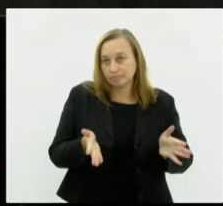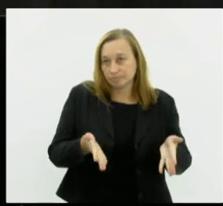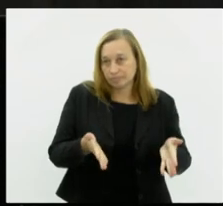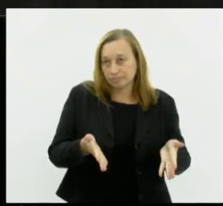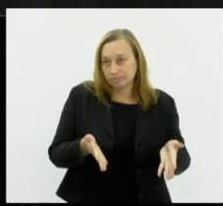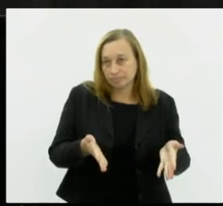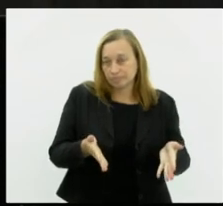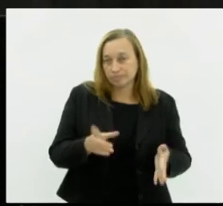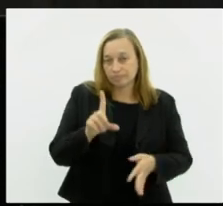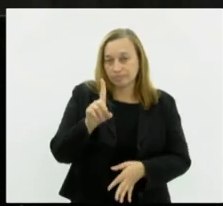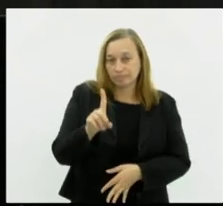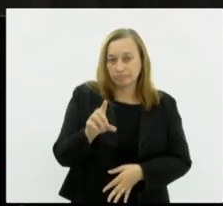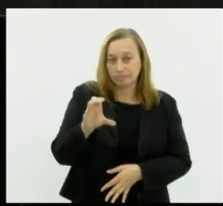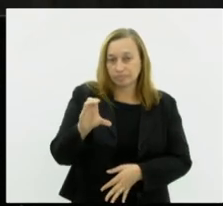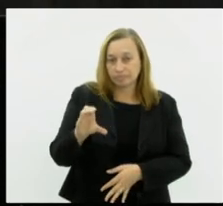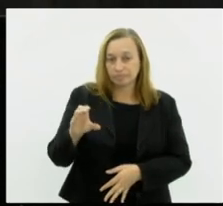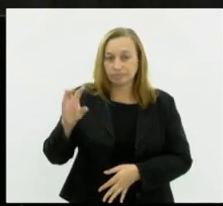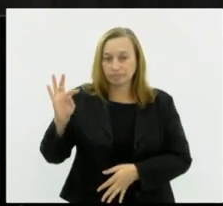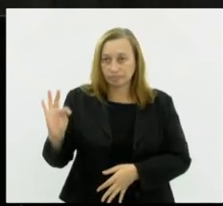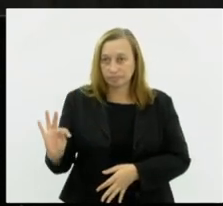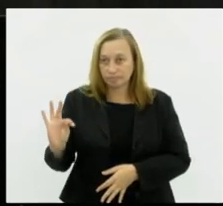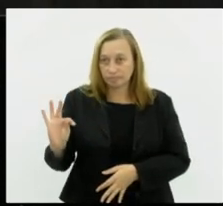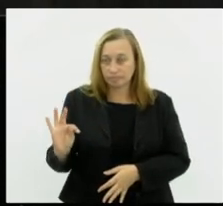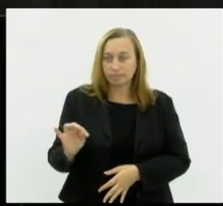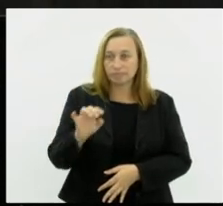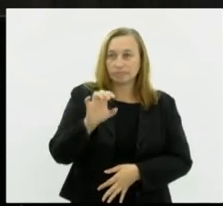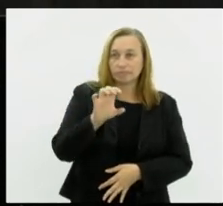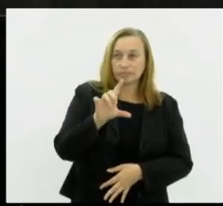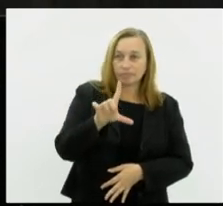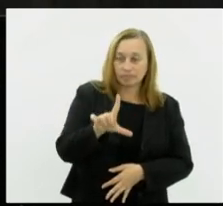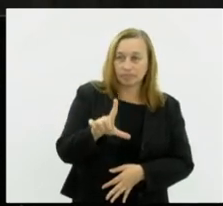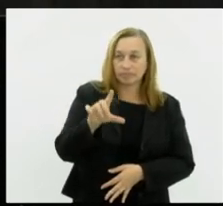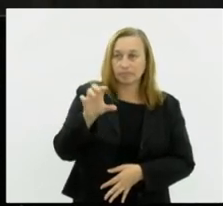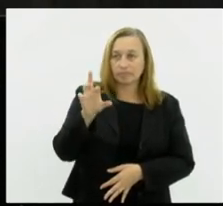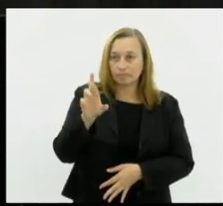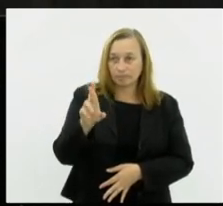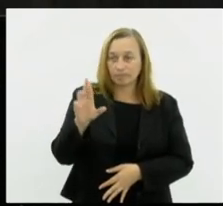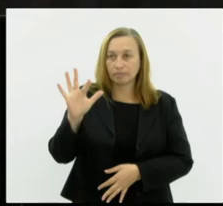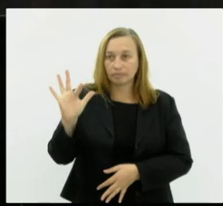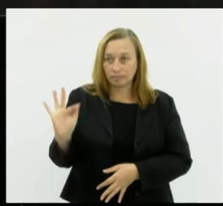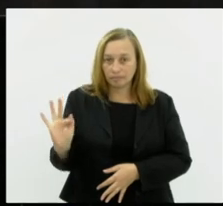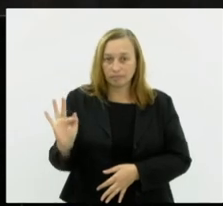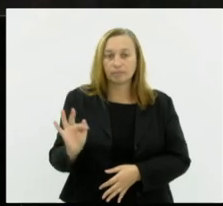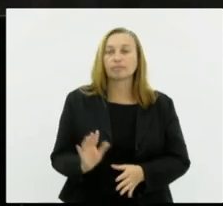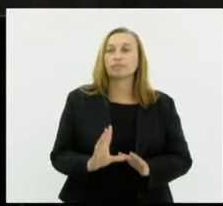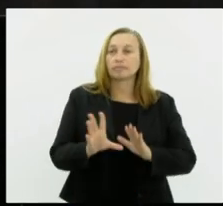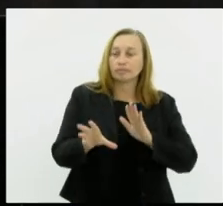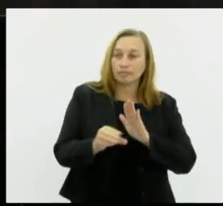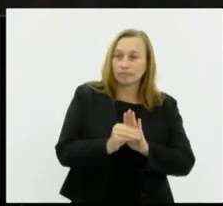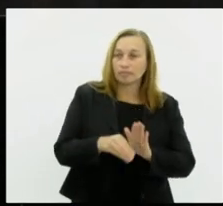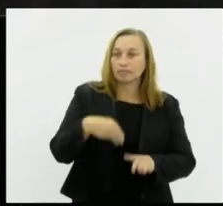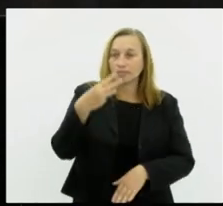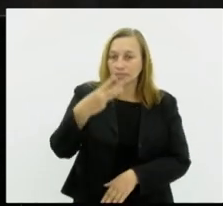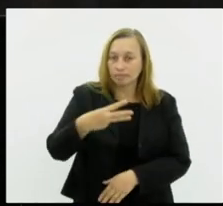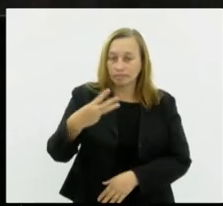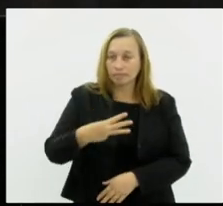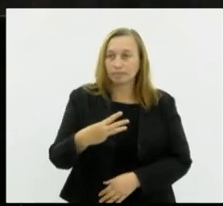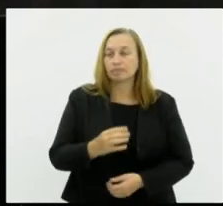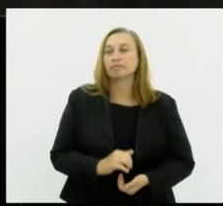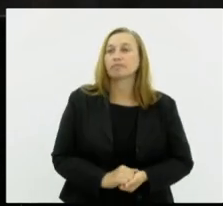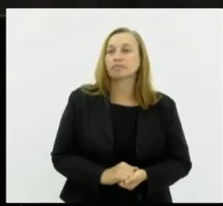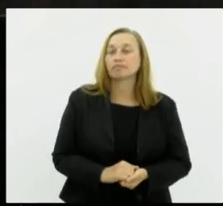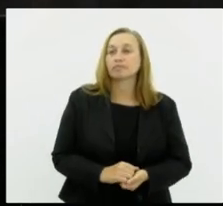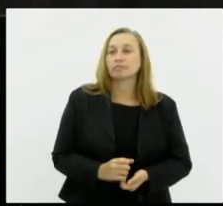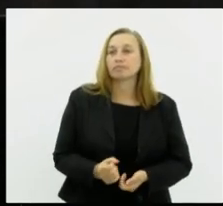a DCT e a LRF. E a emenda 3, porque era absolutamente